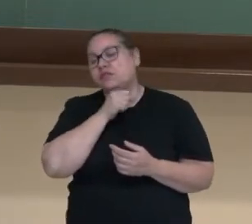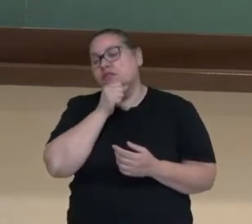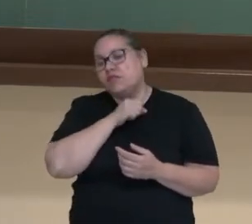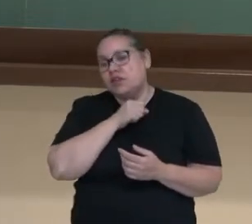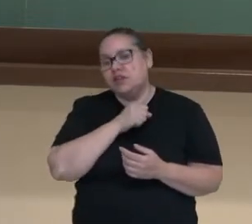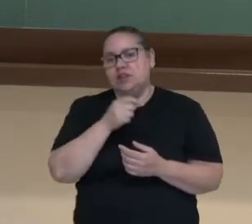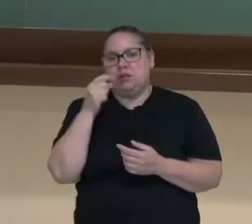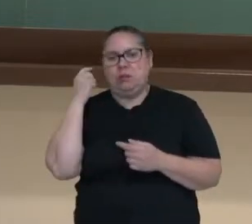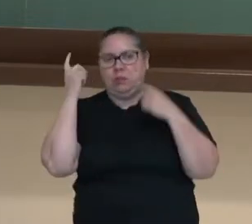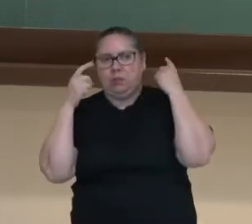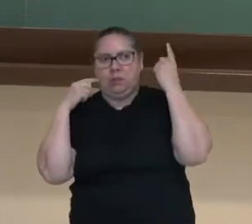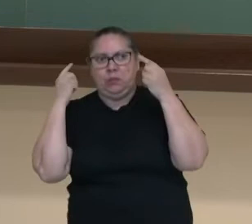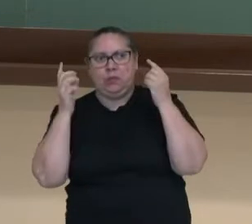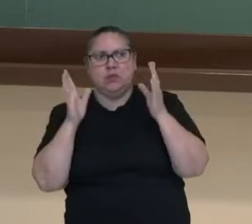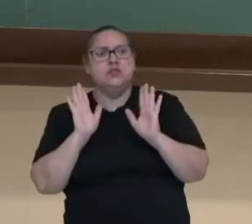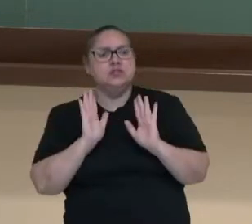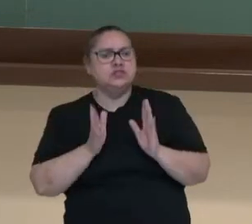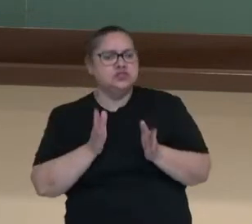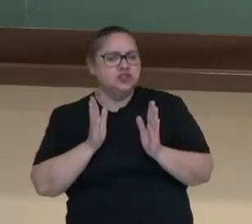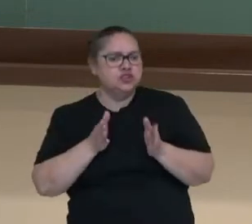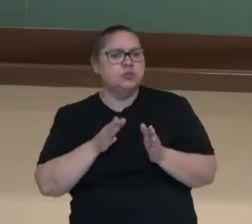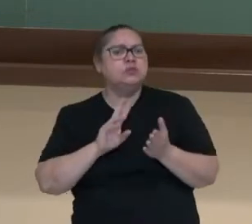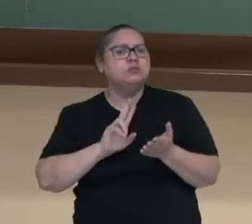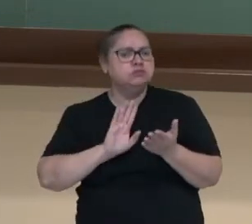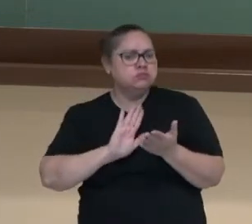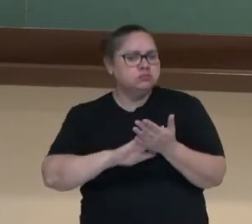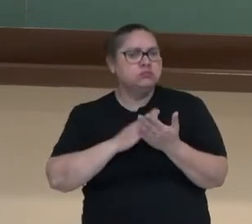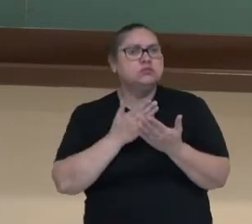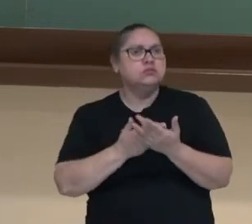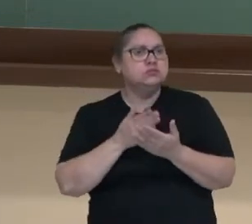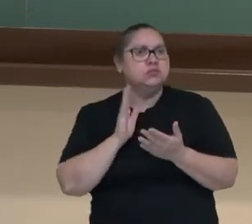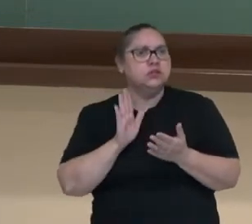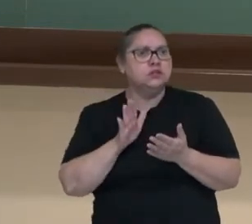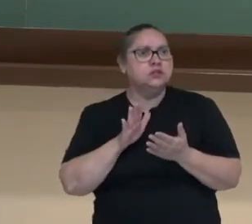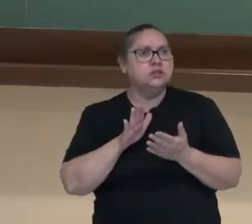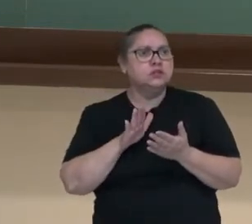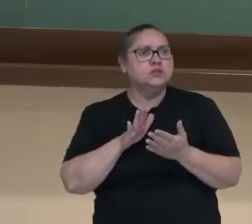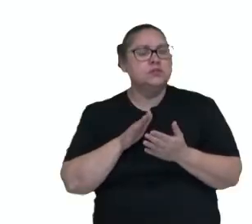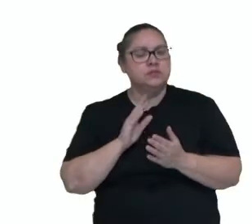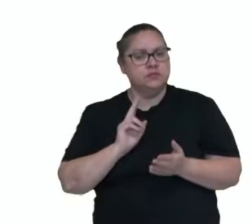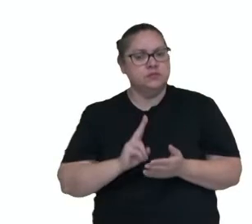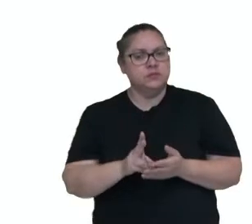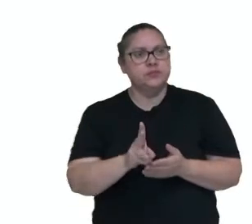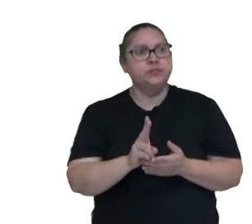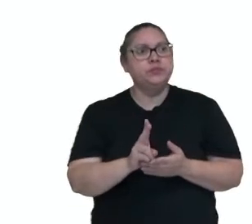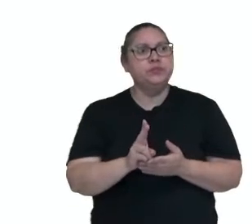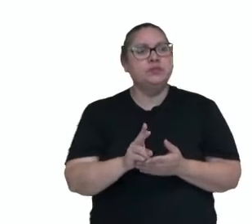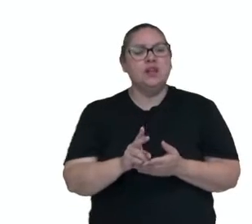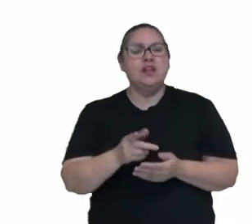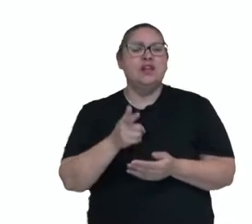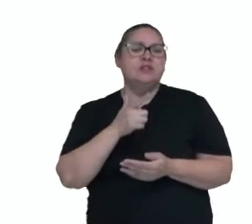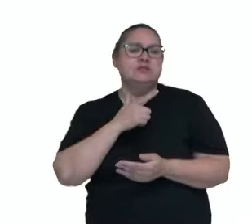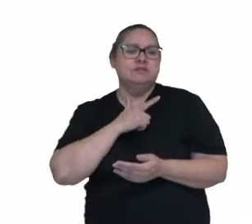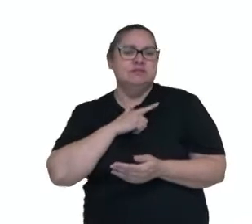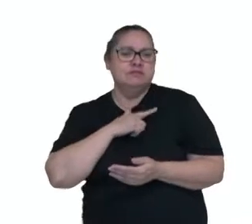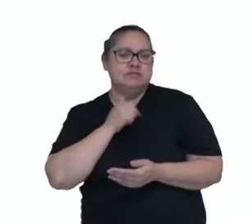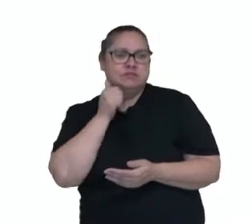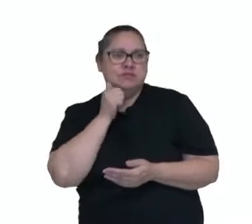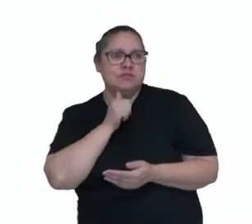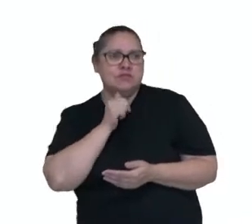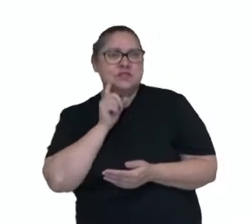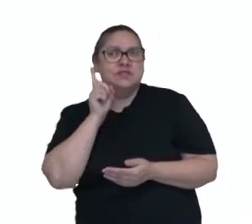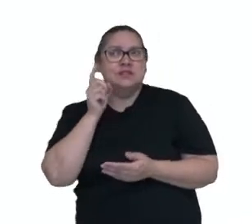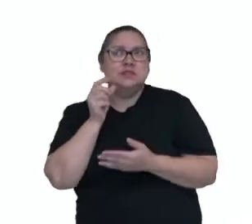de caduca, já posso fazer essa interpretação até aqui. Segue o texto. Ai, dona feia, se Deus